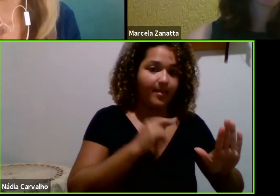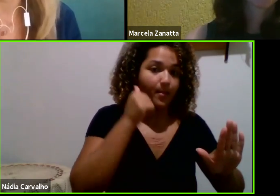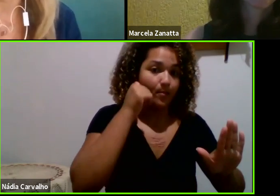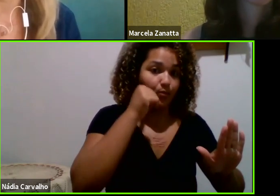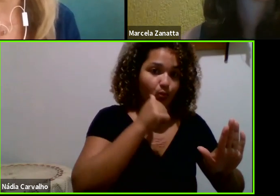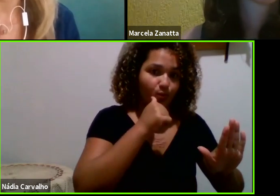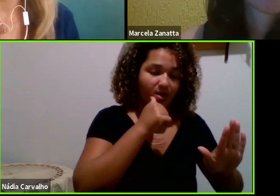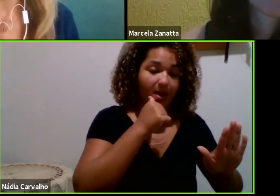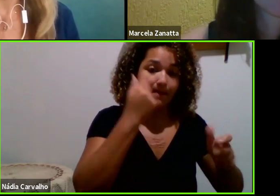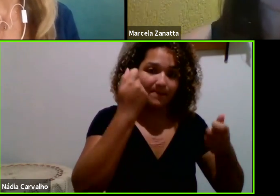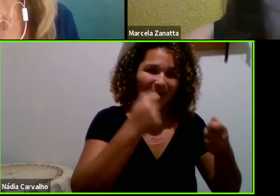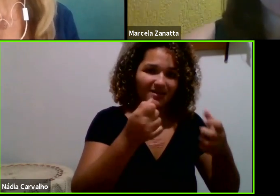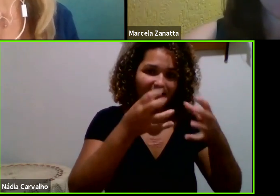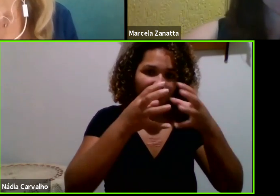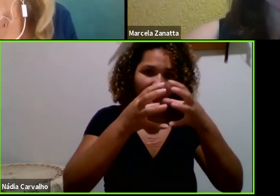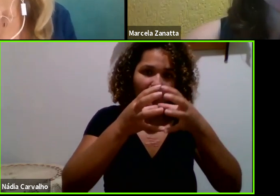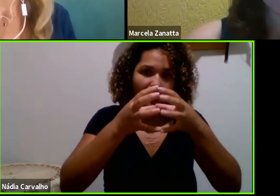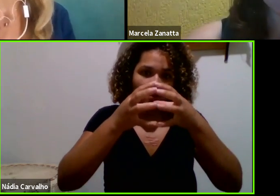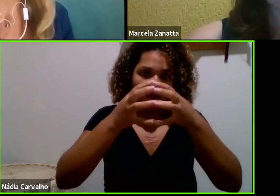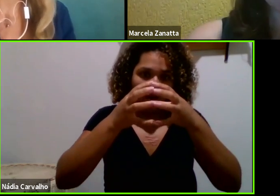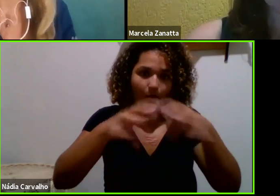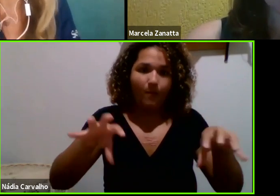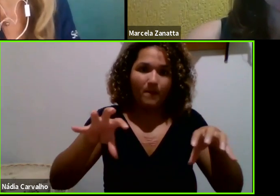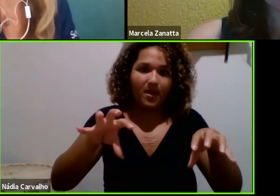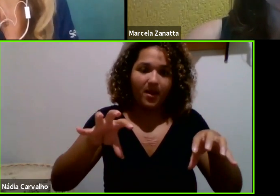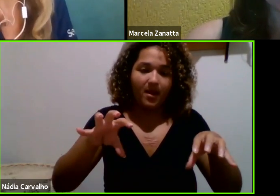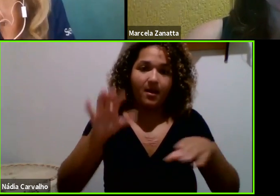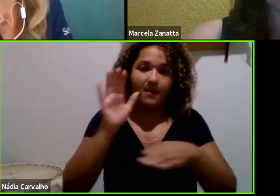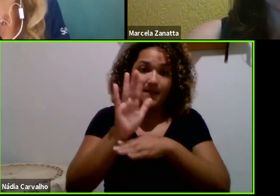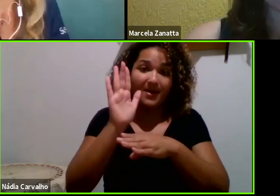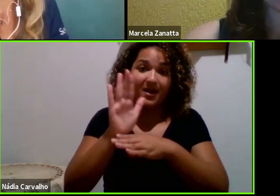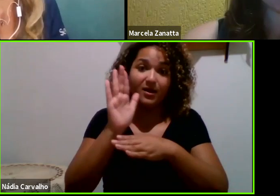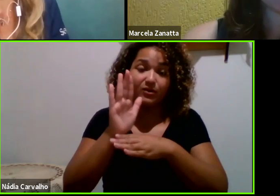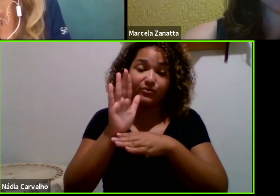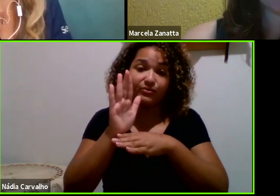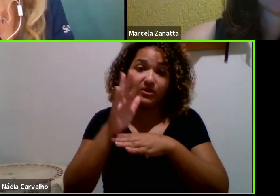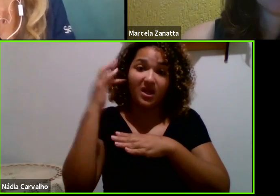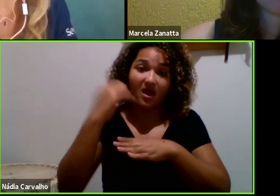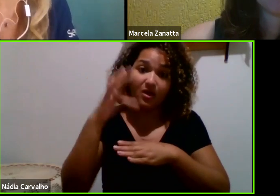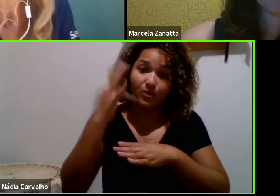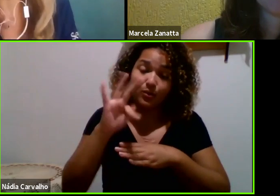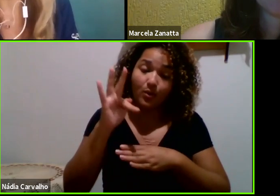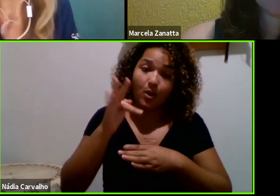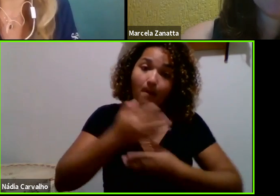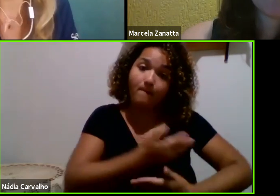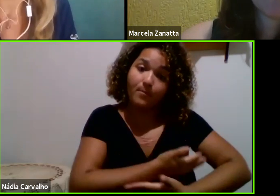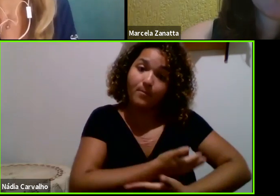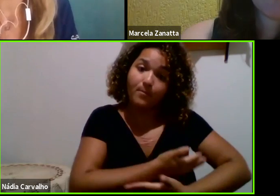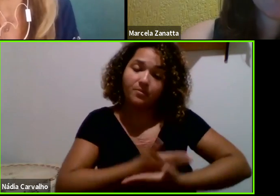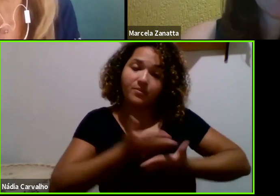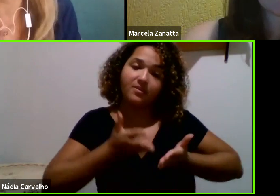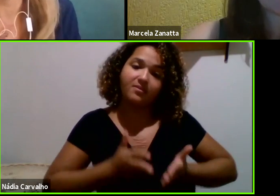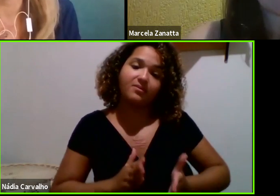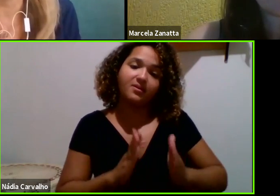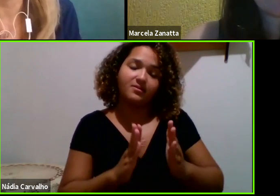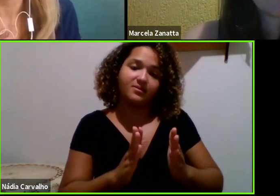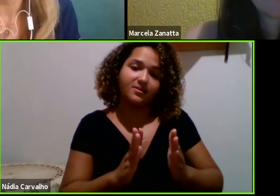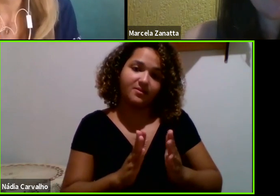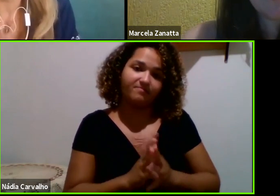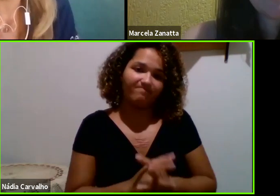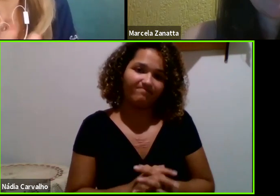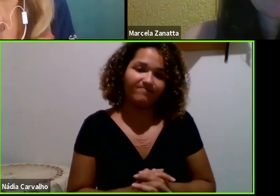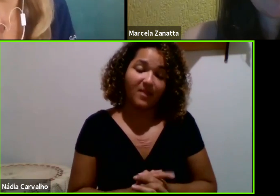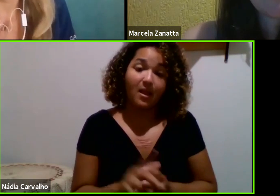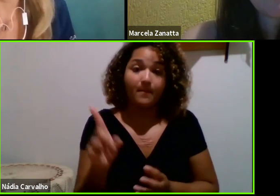ter contrações, porque muitas vezes eu faço uma miniotomia artificial para que ela não vá para um parto